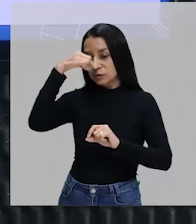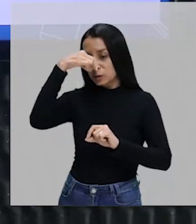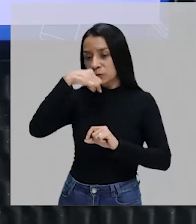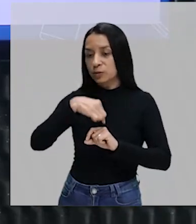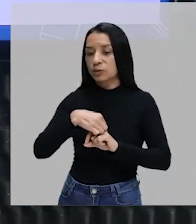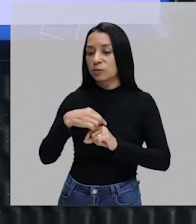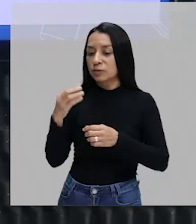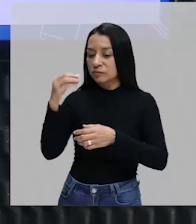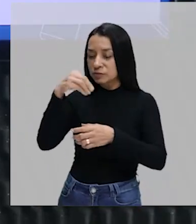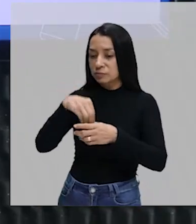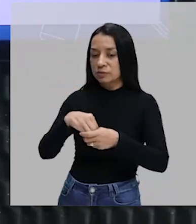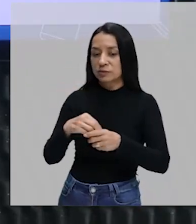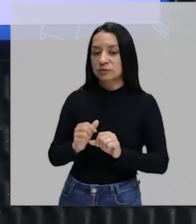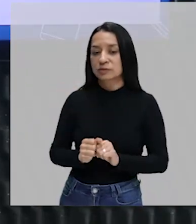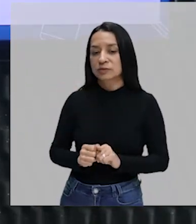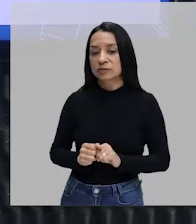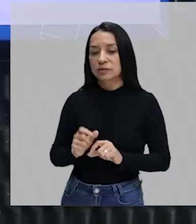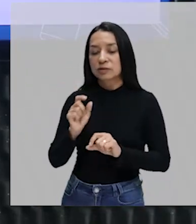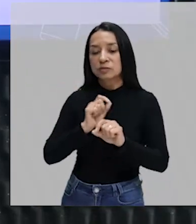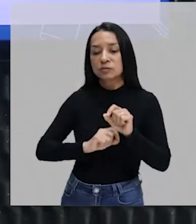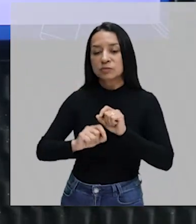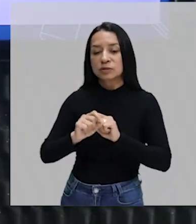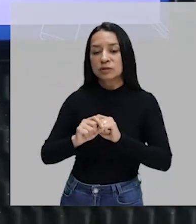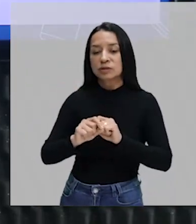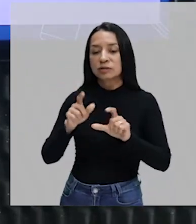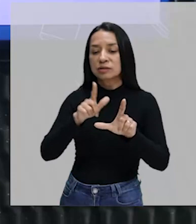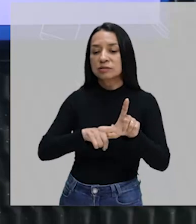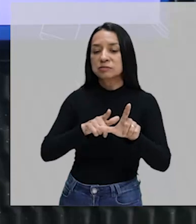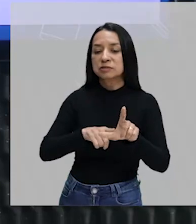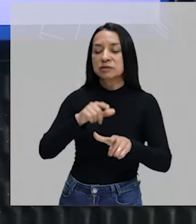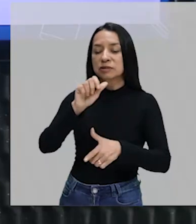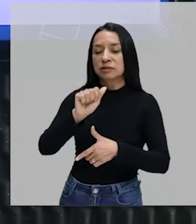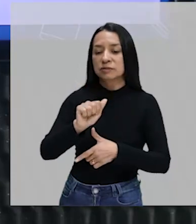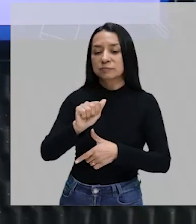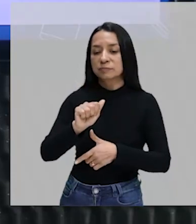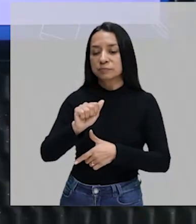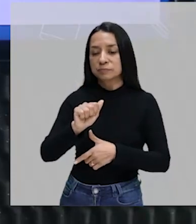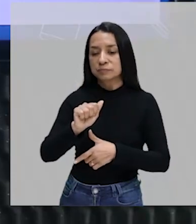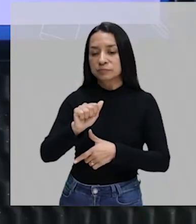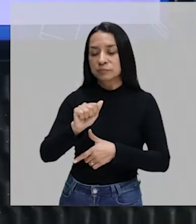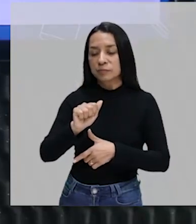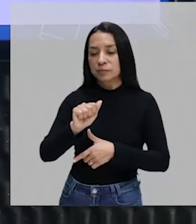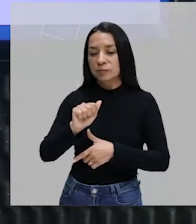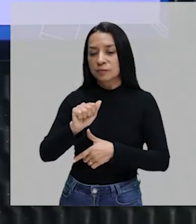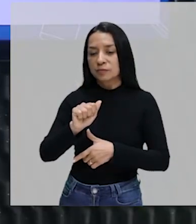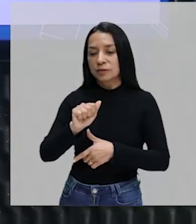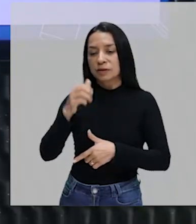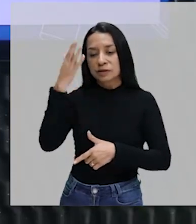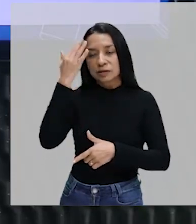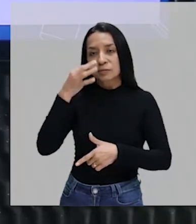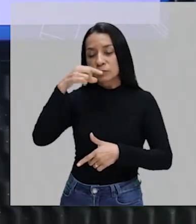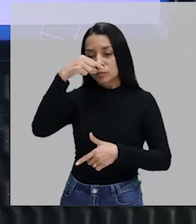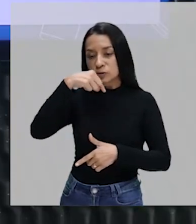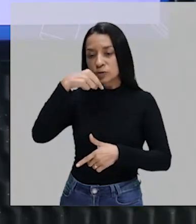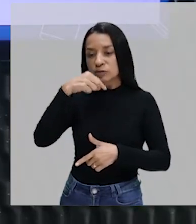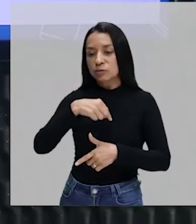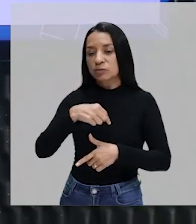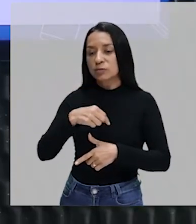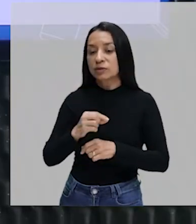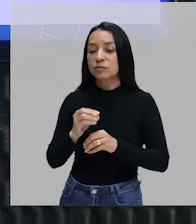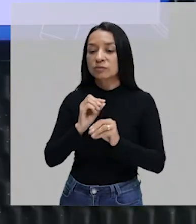inato, pois sua aquisição deriva da experiência. Obviamente, nós sabemos que Locke é um autor